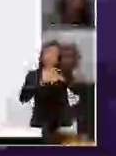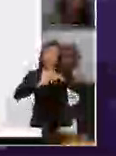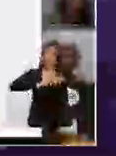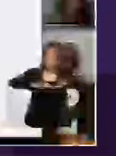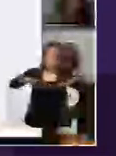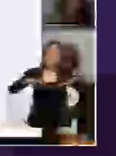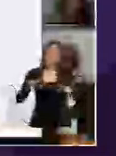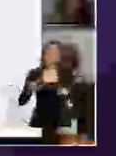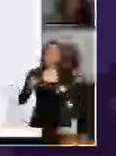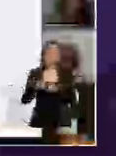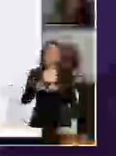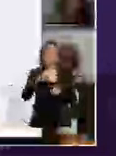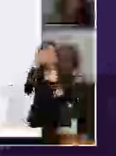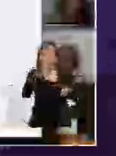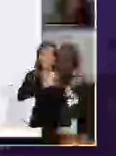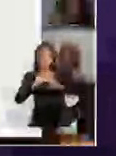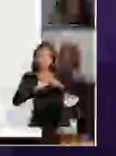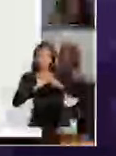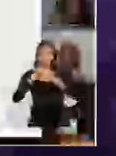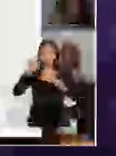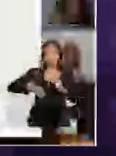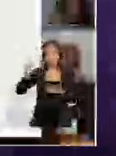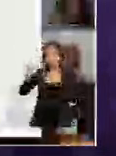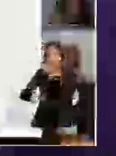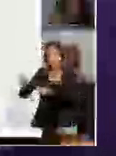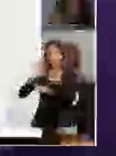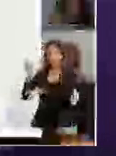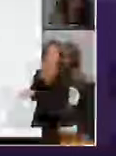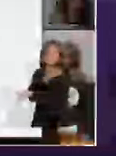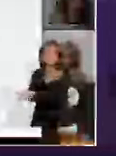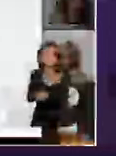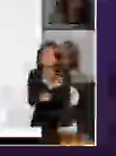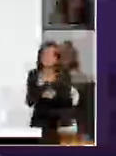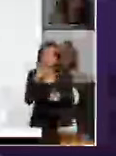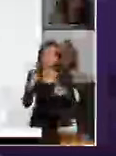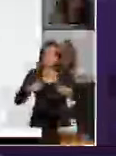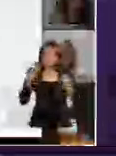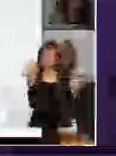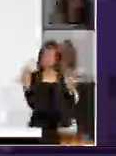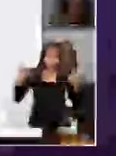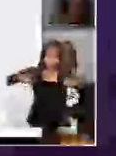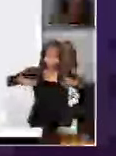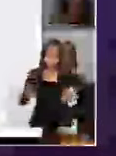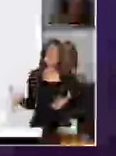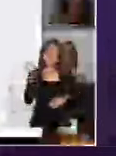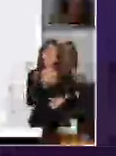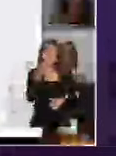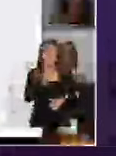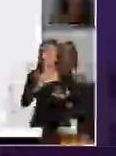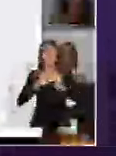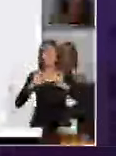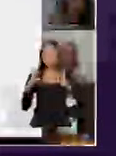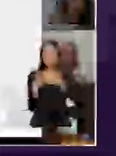quanto também dos que estão com imunização completa. Em relação ao número de isolamentos, a gente